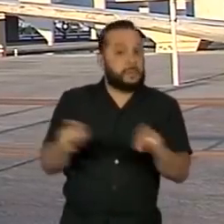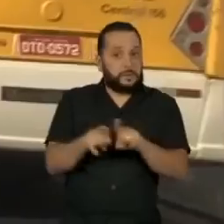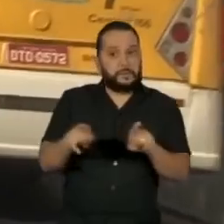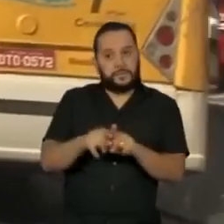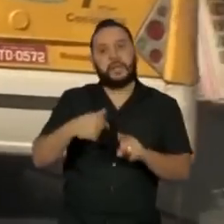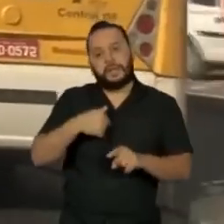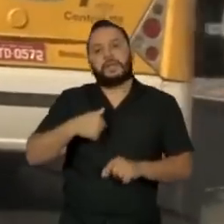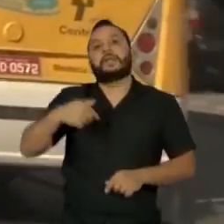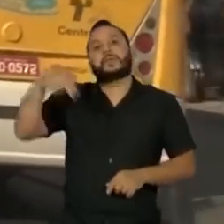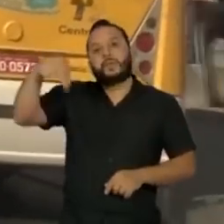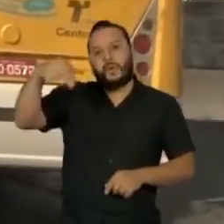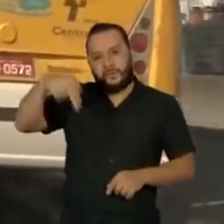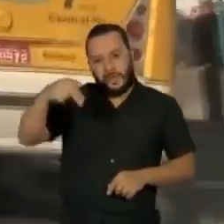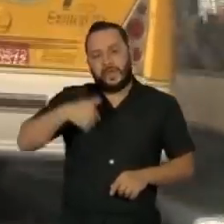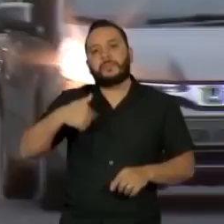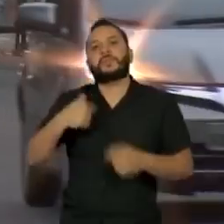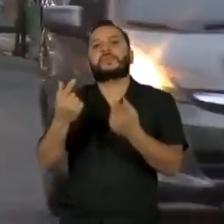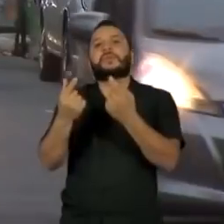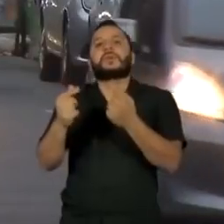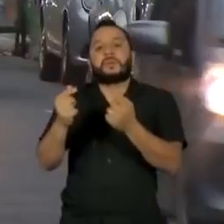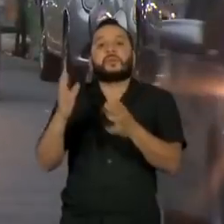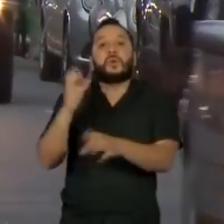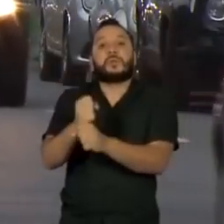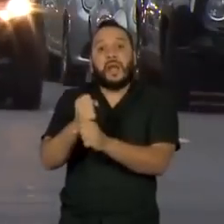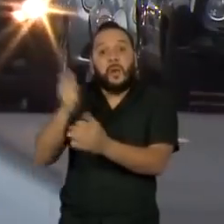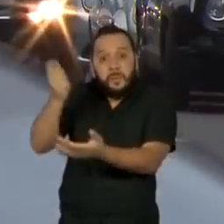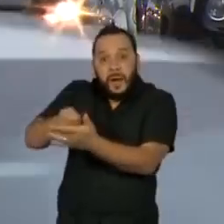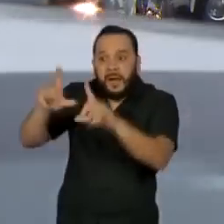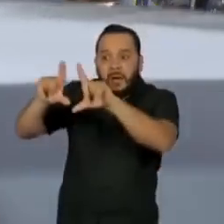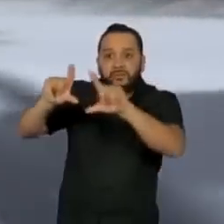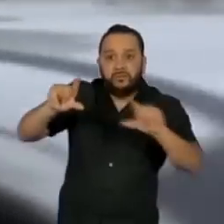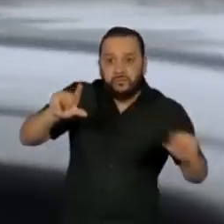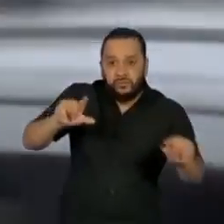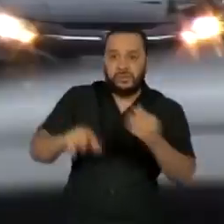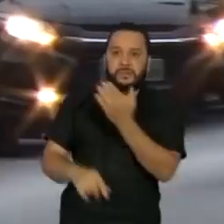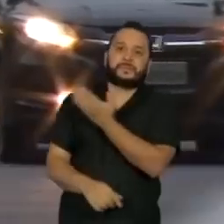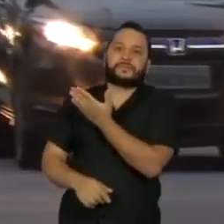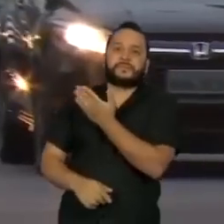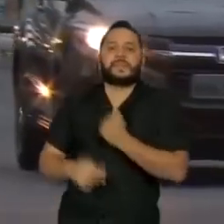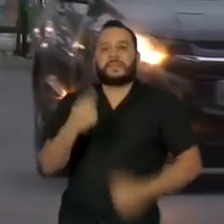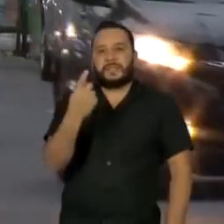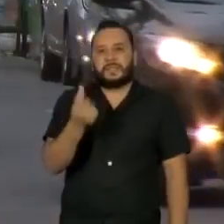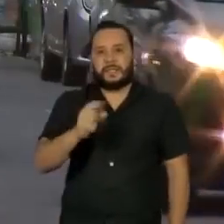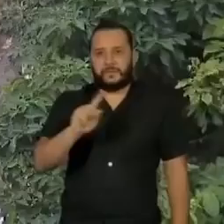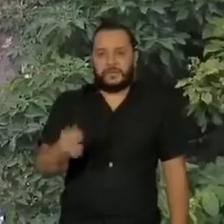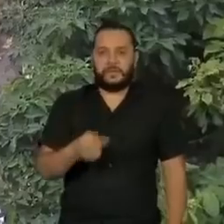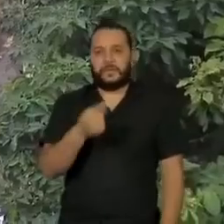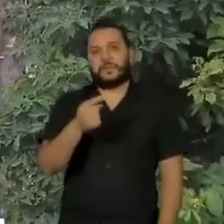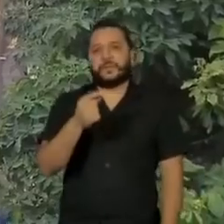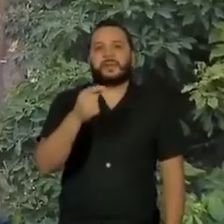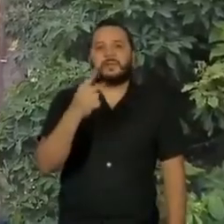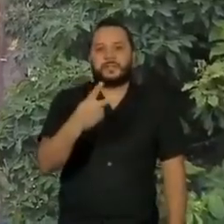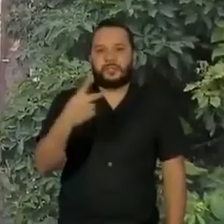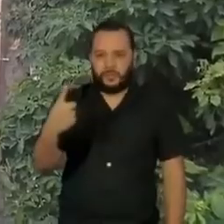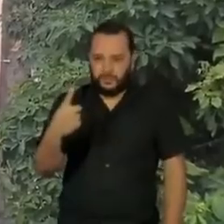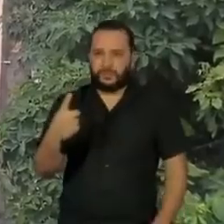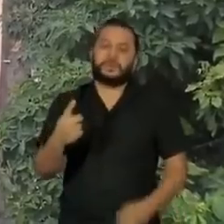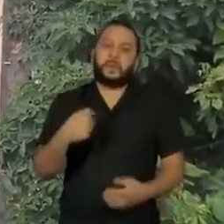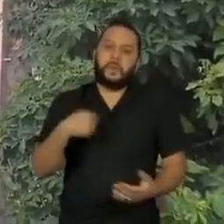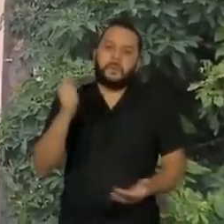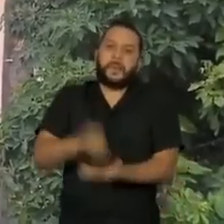até 86% o valor do seguro. Para carros, o valor passaria de R$ 16,21